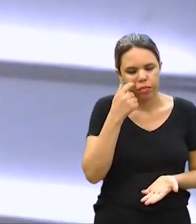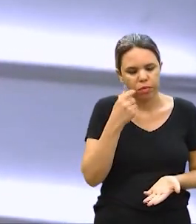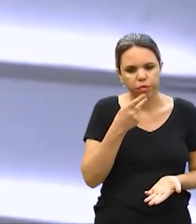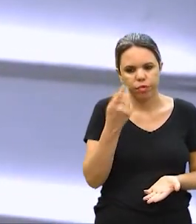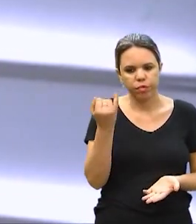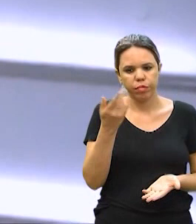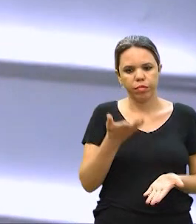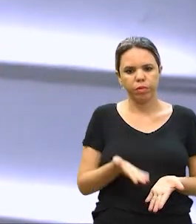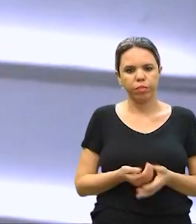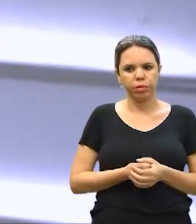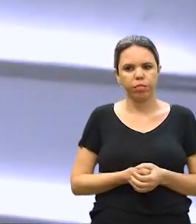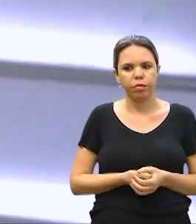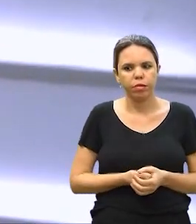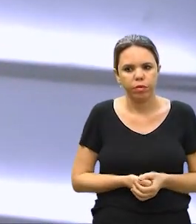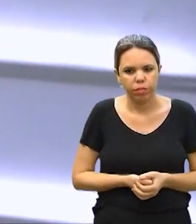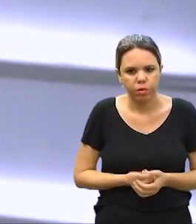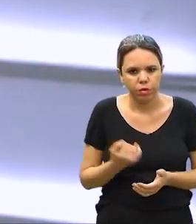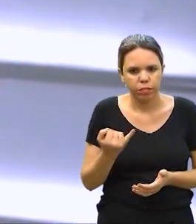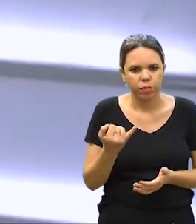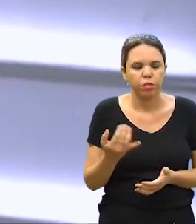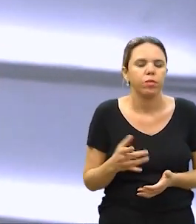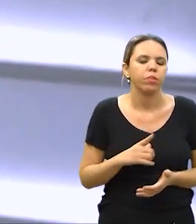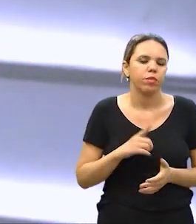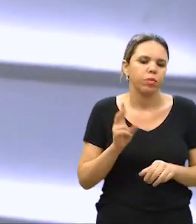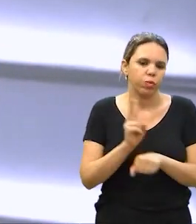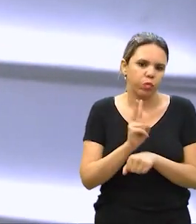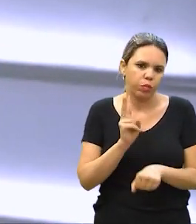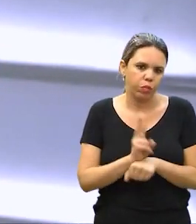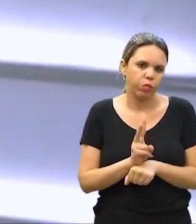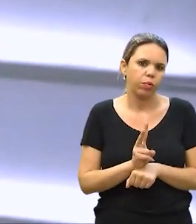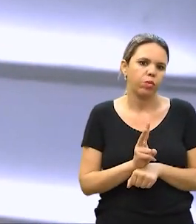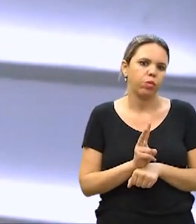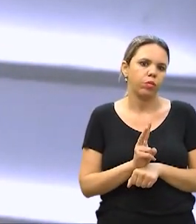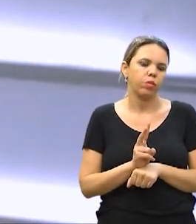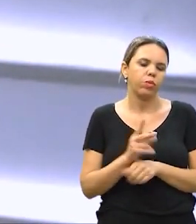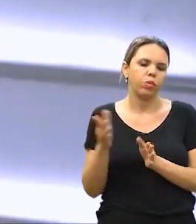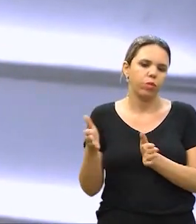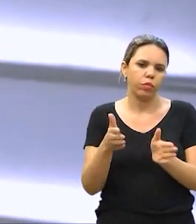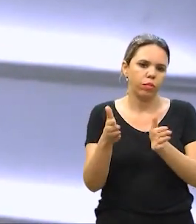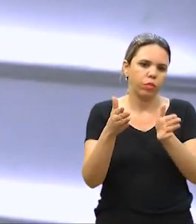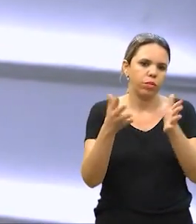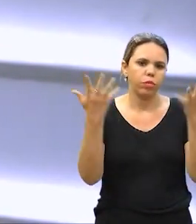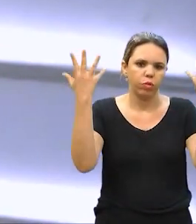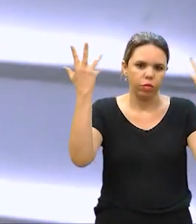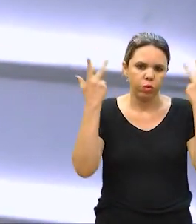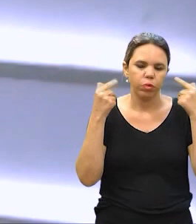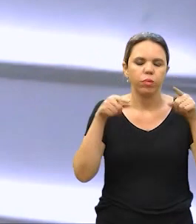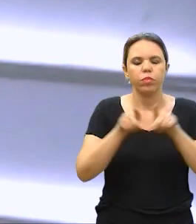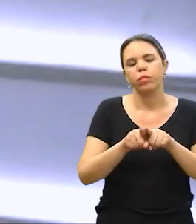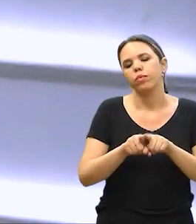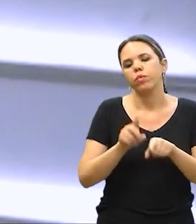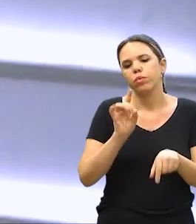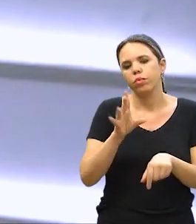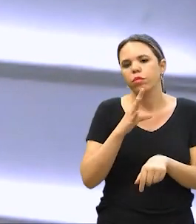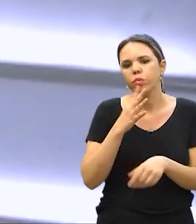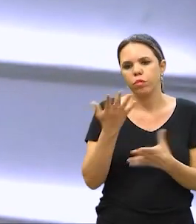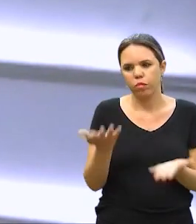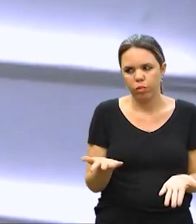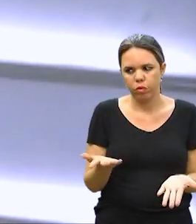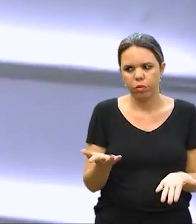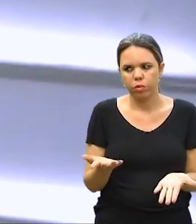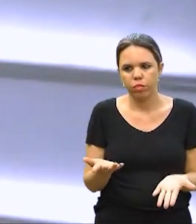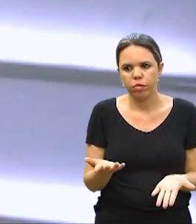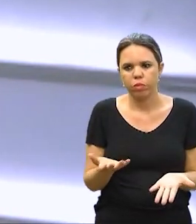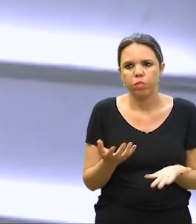ressaltar e a importância da gente cuidar dos nossos recursos naturais, né? Então, a gente só cuida daquilo que a gente conhece, né? Aquilo